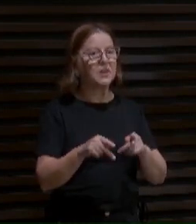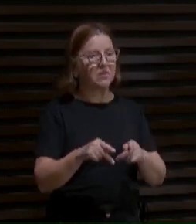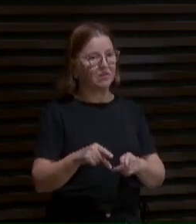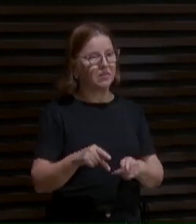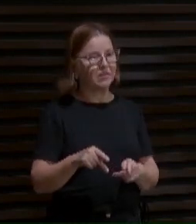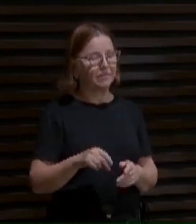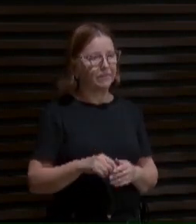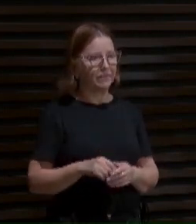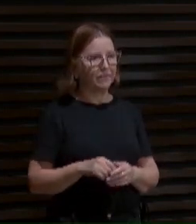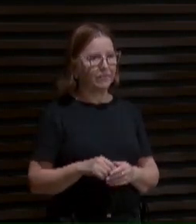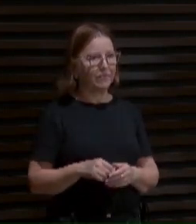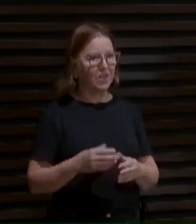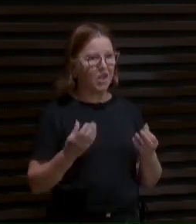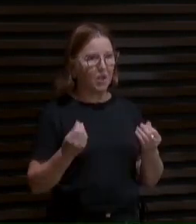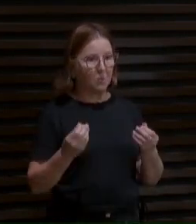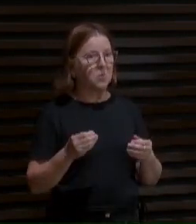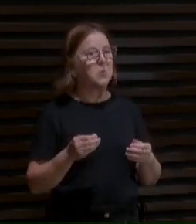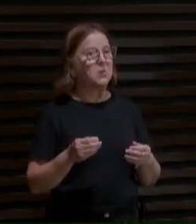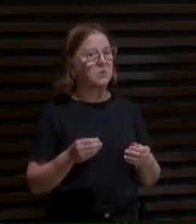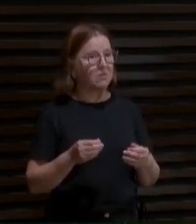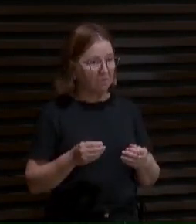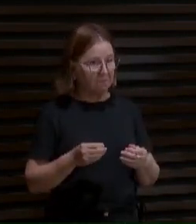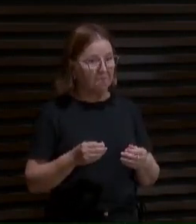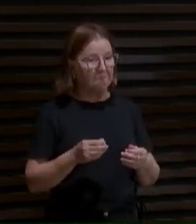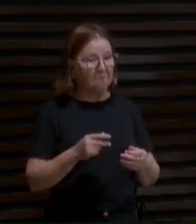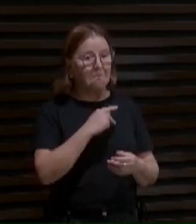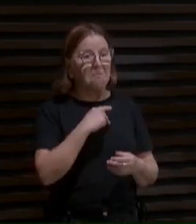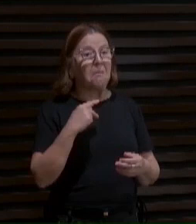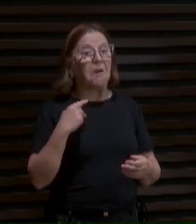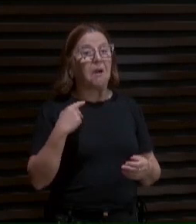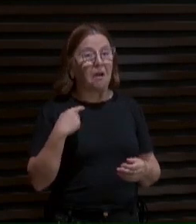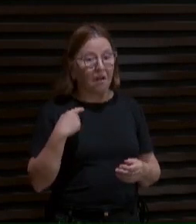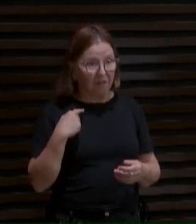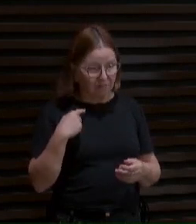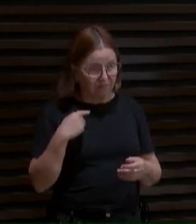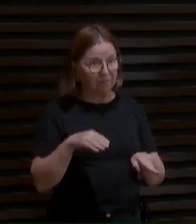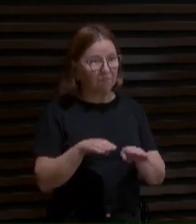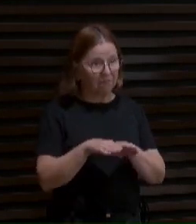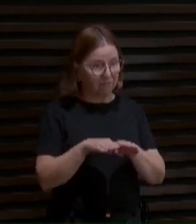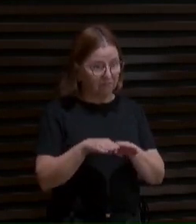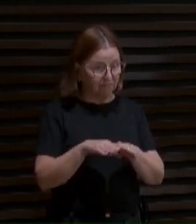E muitos são pastores. Ele vai mostrar aqui embaixo.